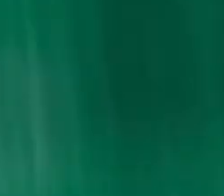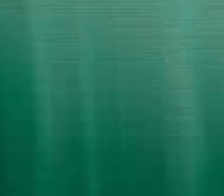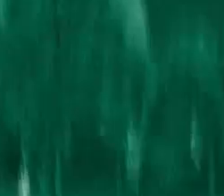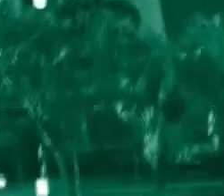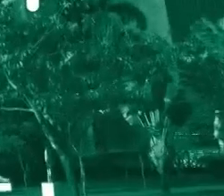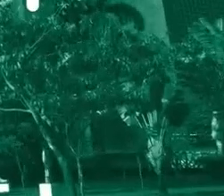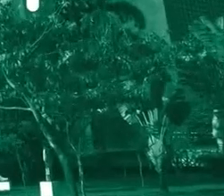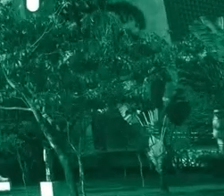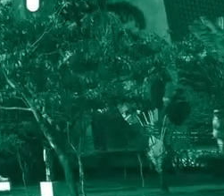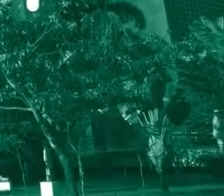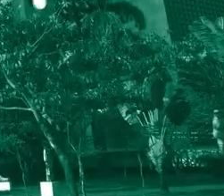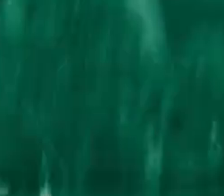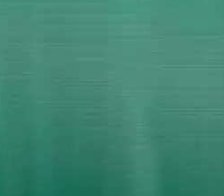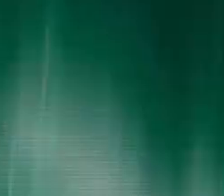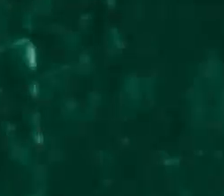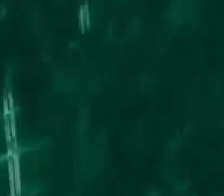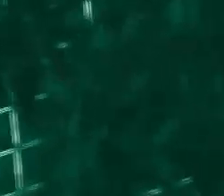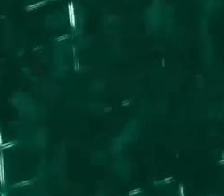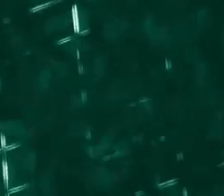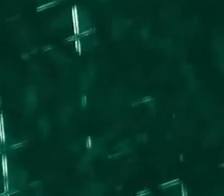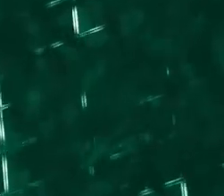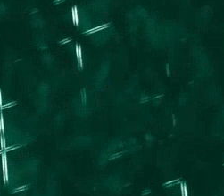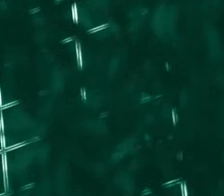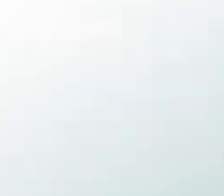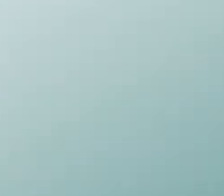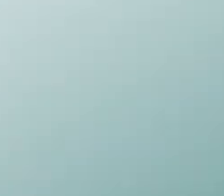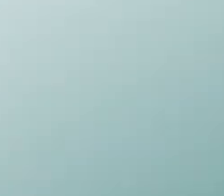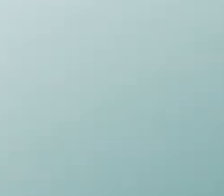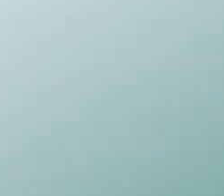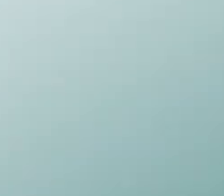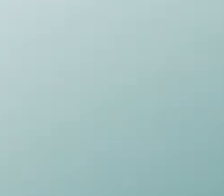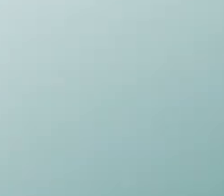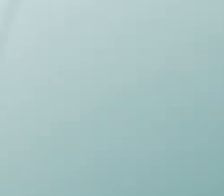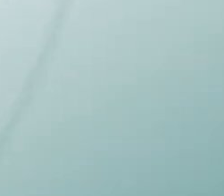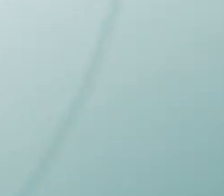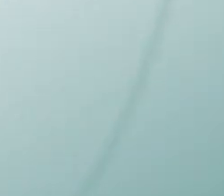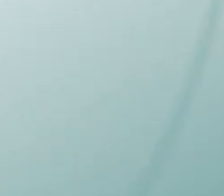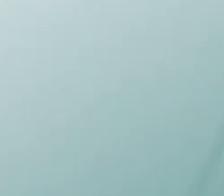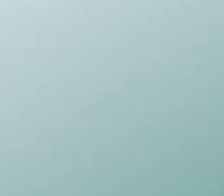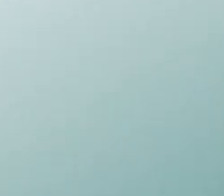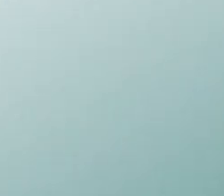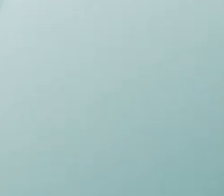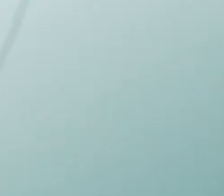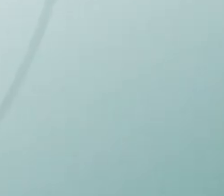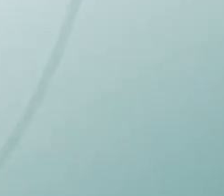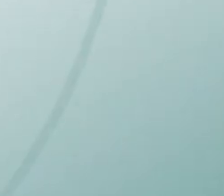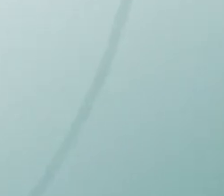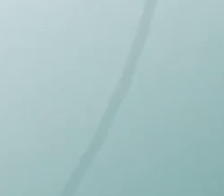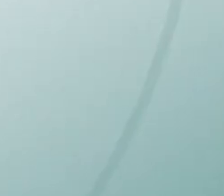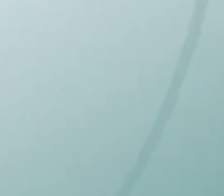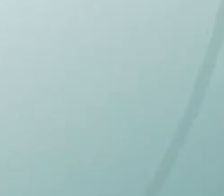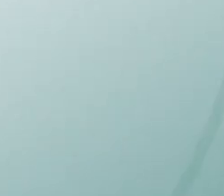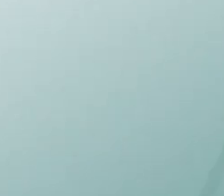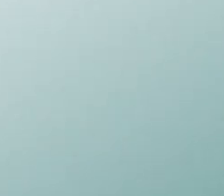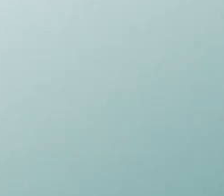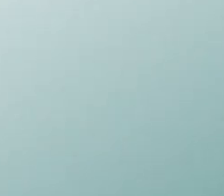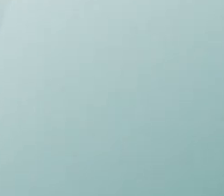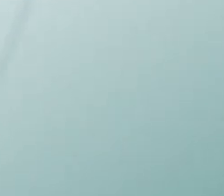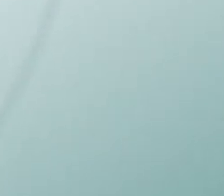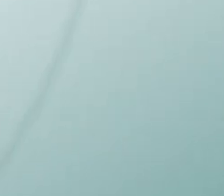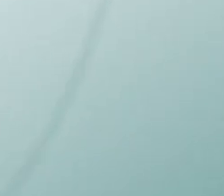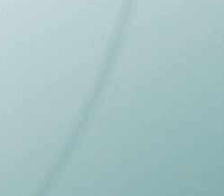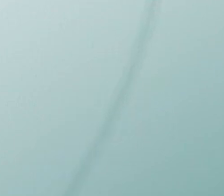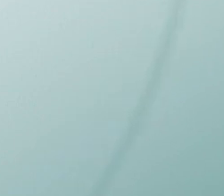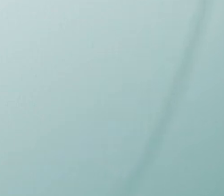Você acompanhou Jornal da Rede Alesp. Tudo sobre o Legislativo do Estado de São